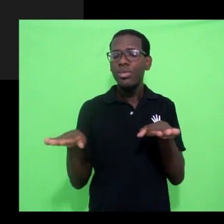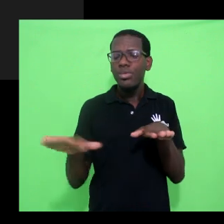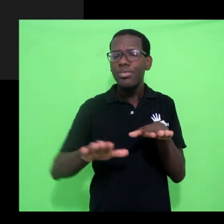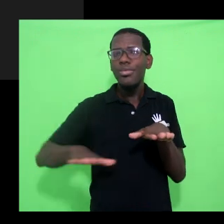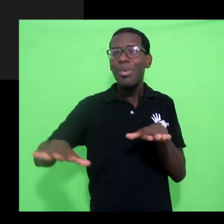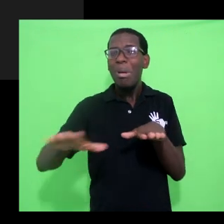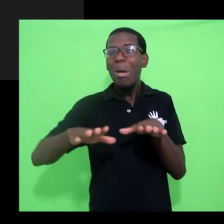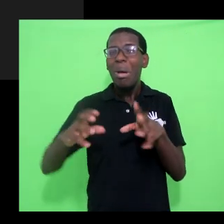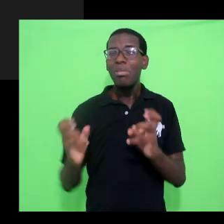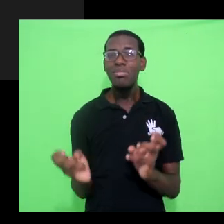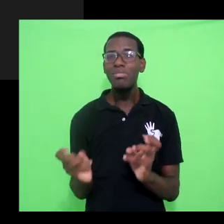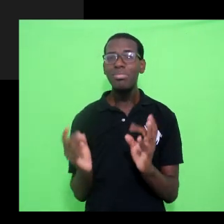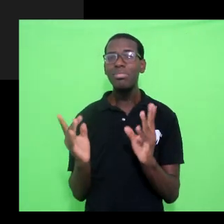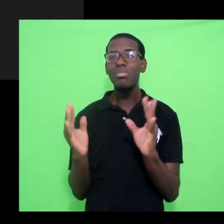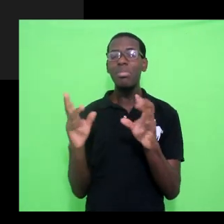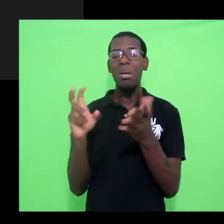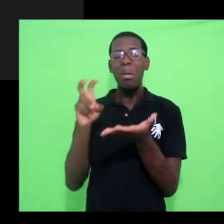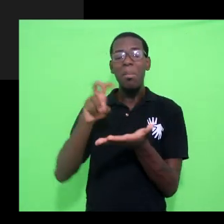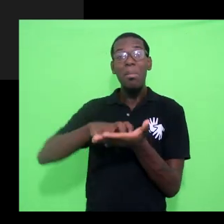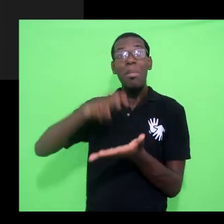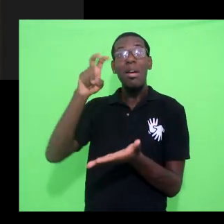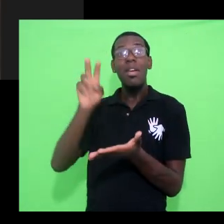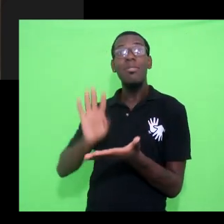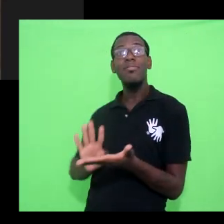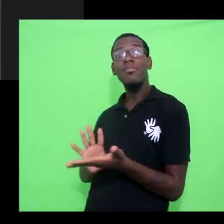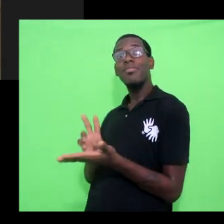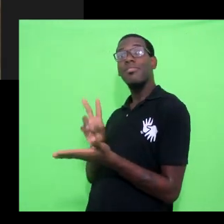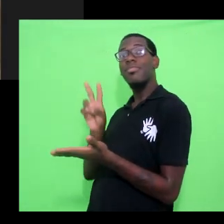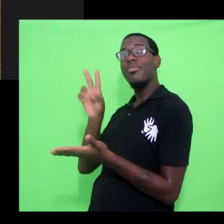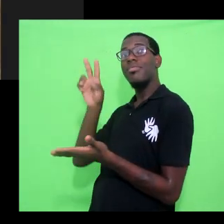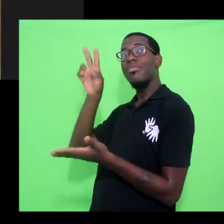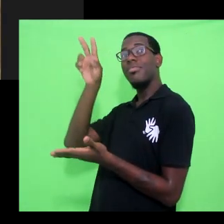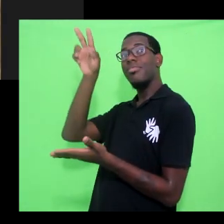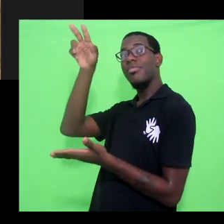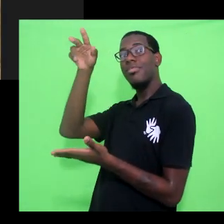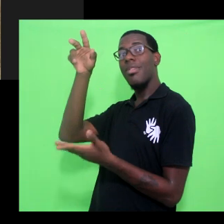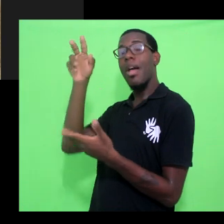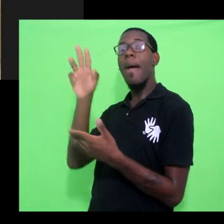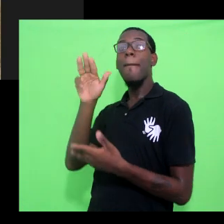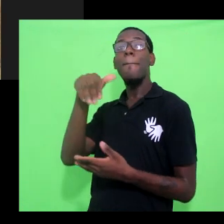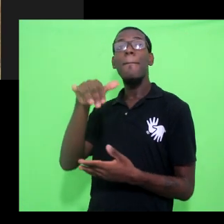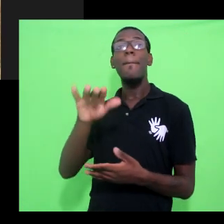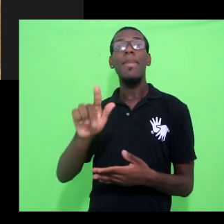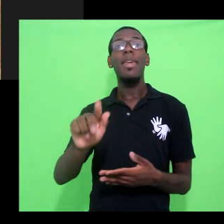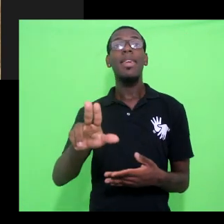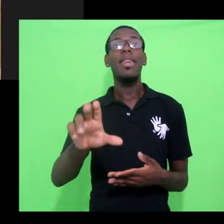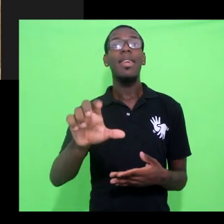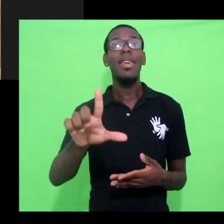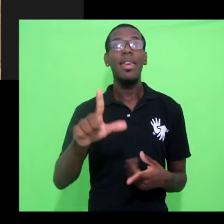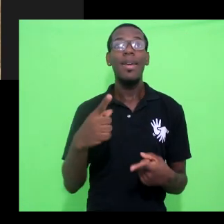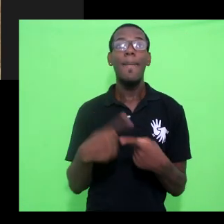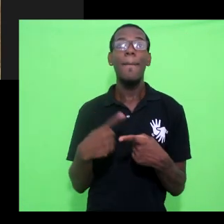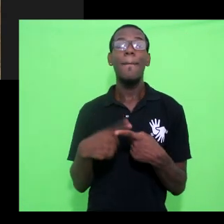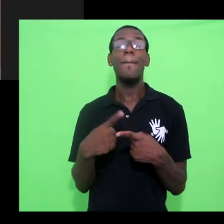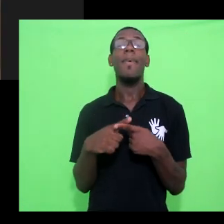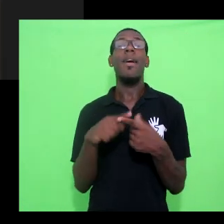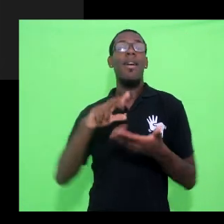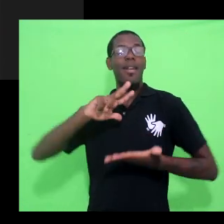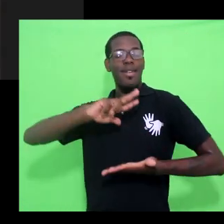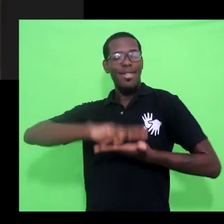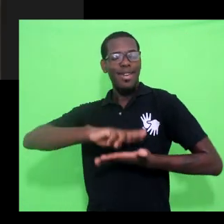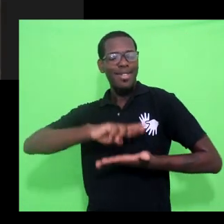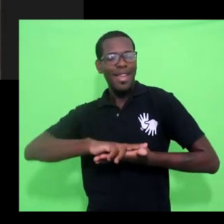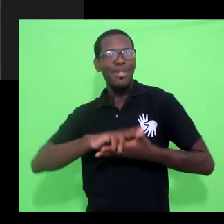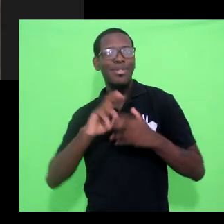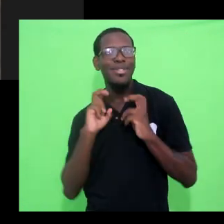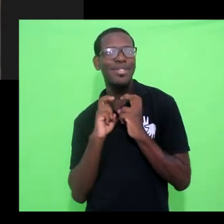dormimos lá. De manhã cedo, subindo um trem para os turistas para Miguel Pereira, e vimos nós lá deitados na